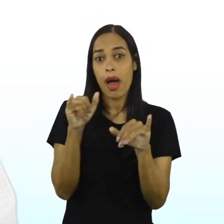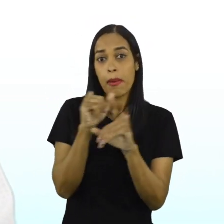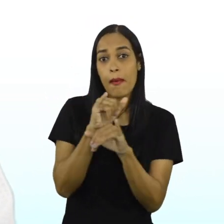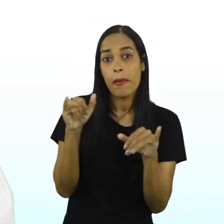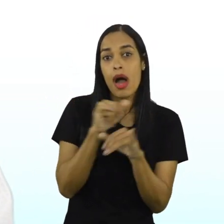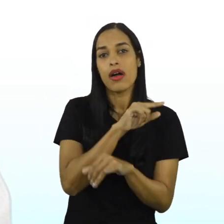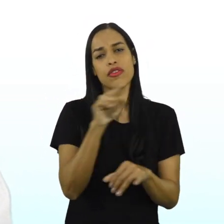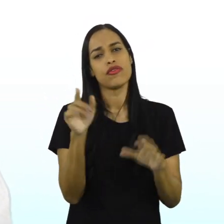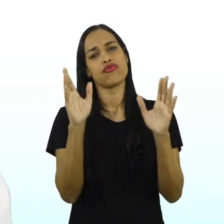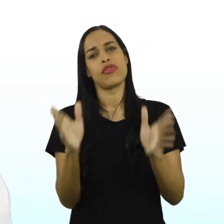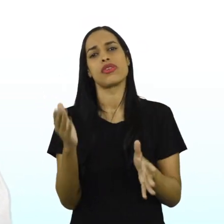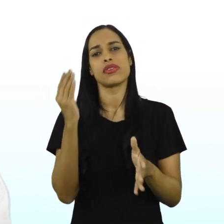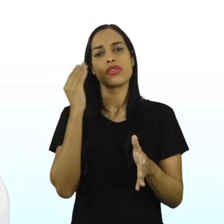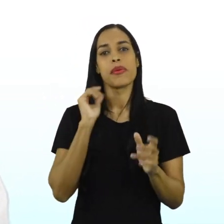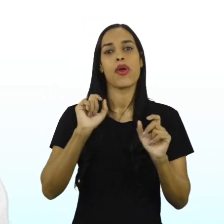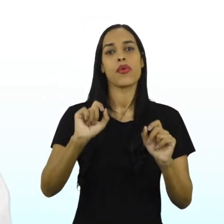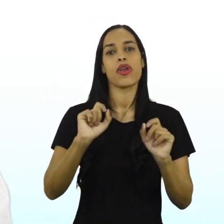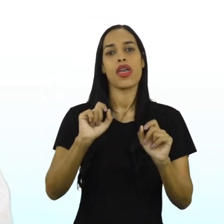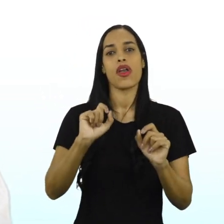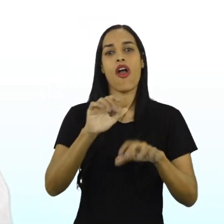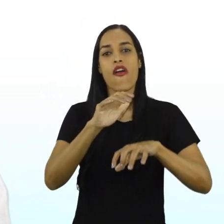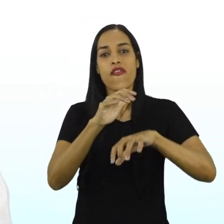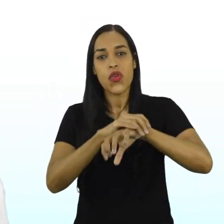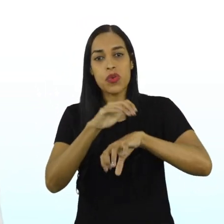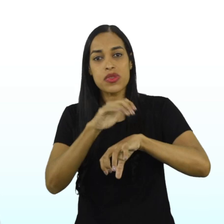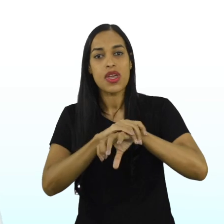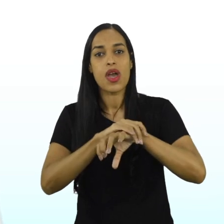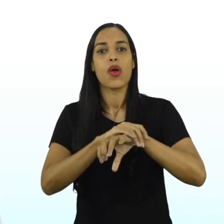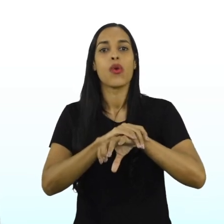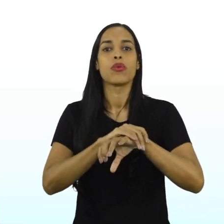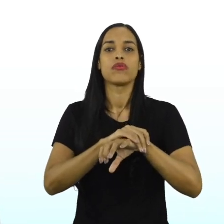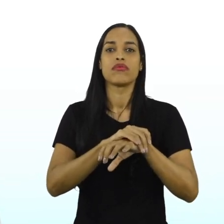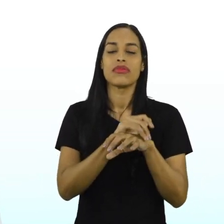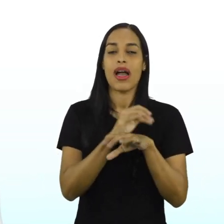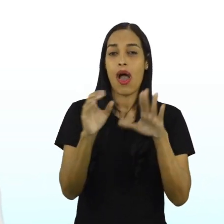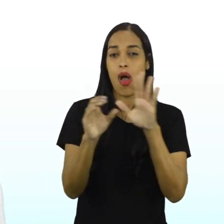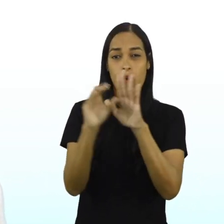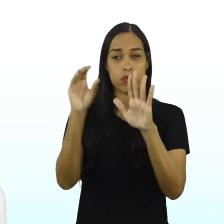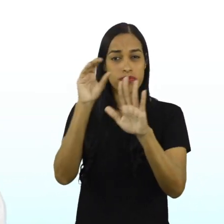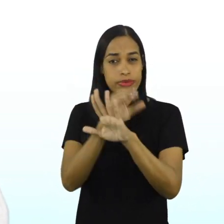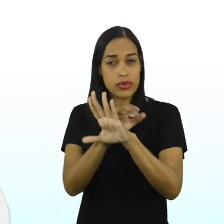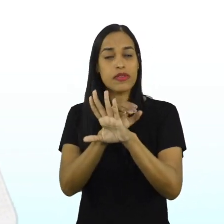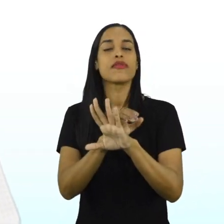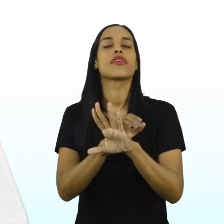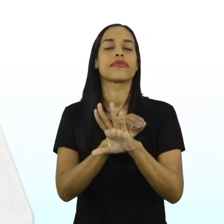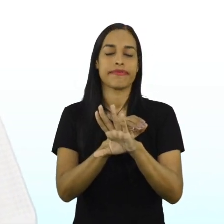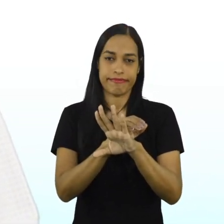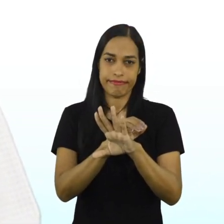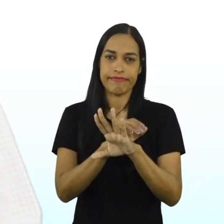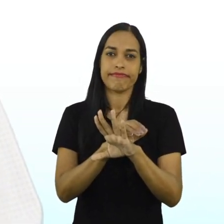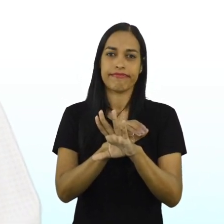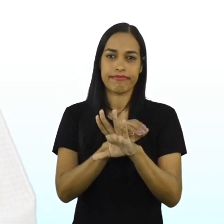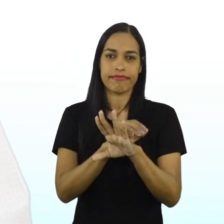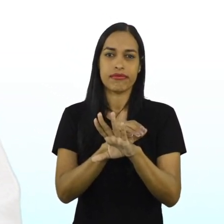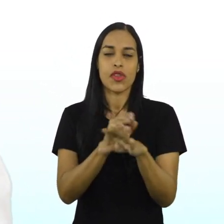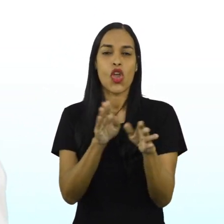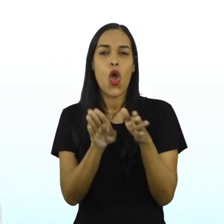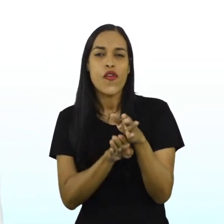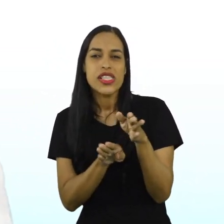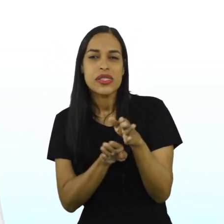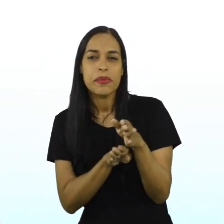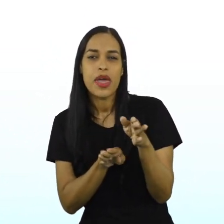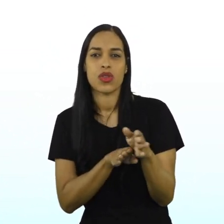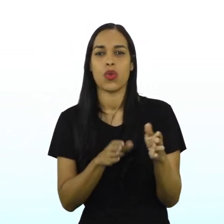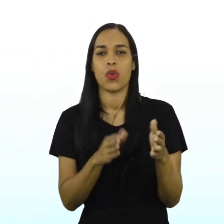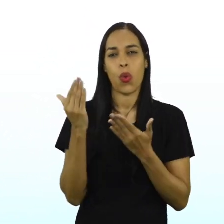você já sabe que a função que aparece ali, a função que prevalece é a função que é apelativa, a função conativa. Só que essa